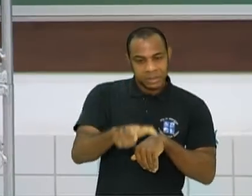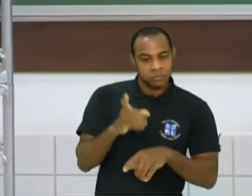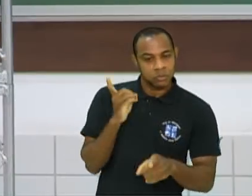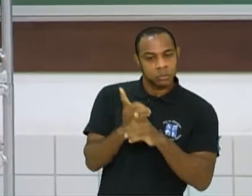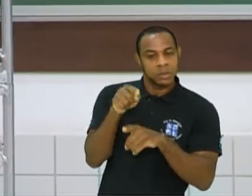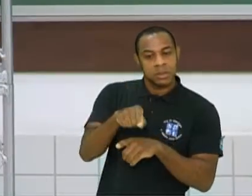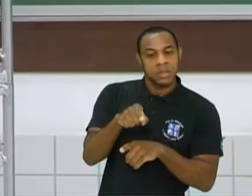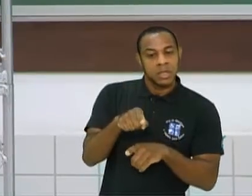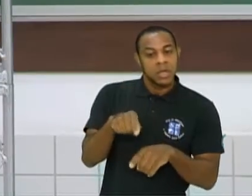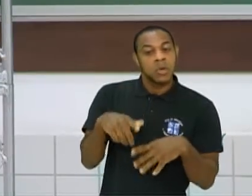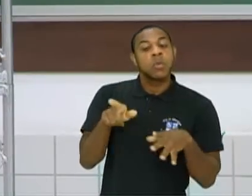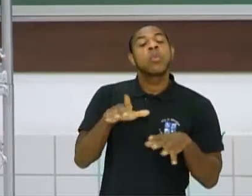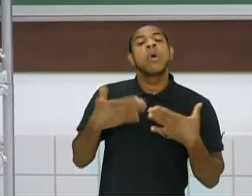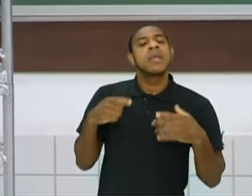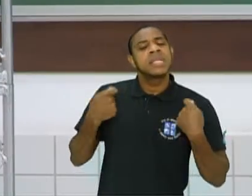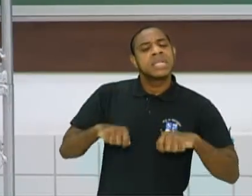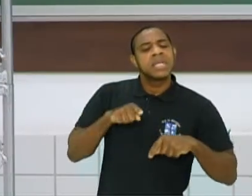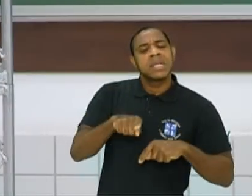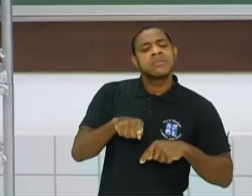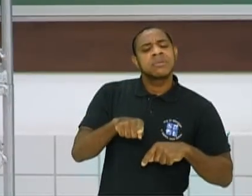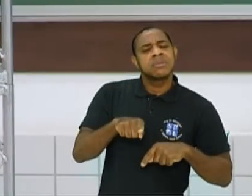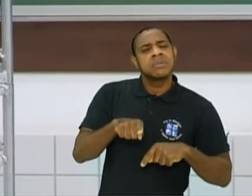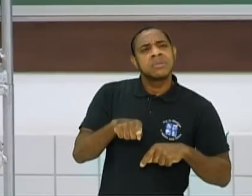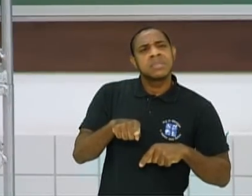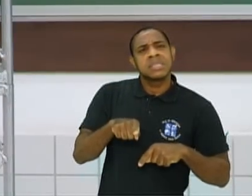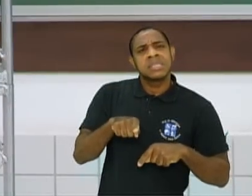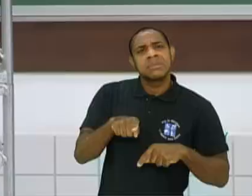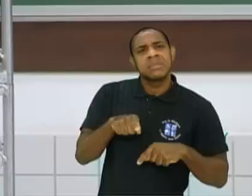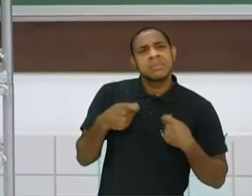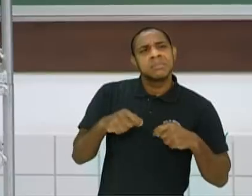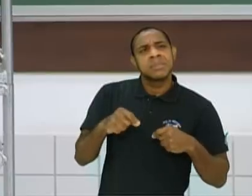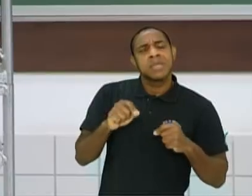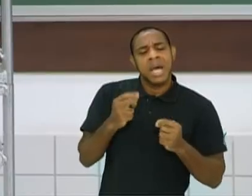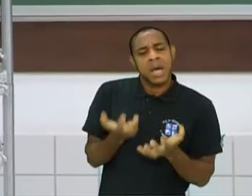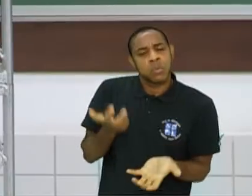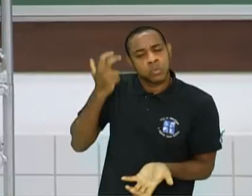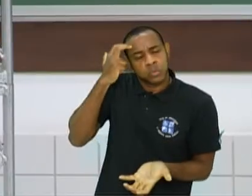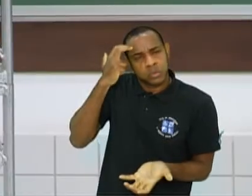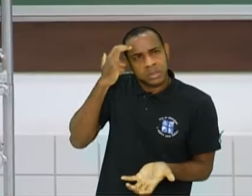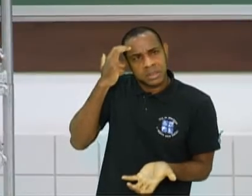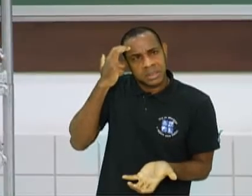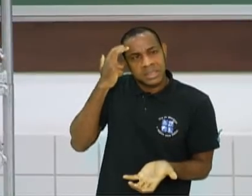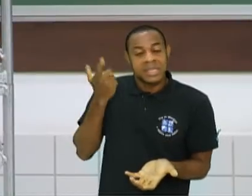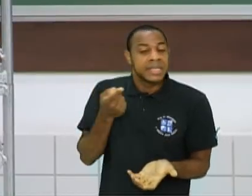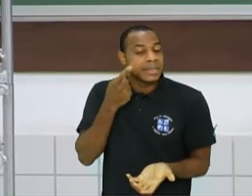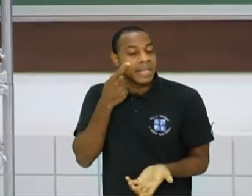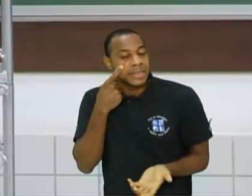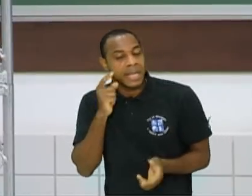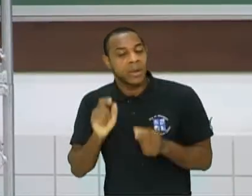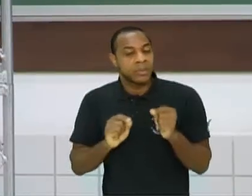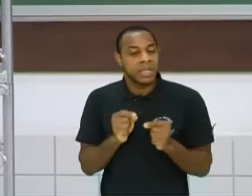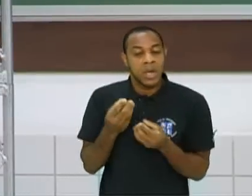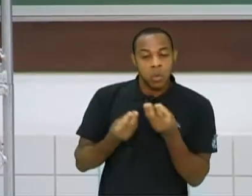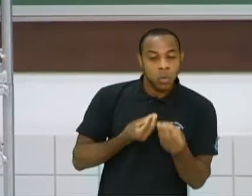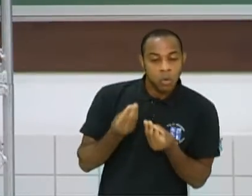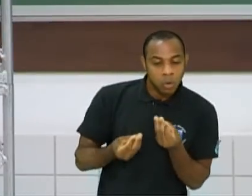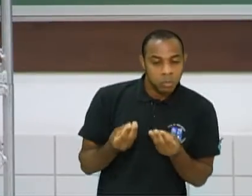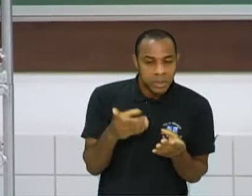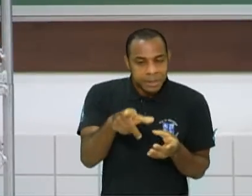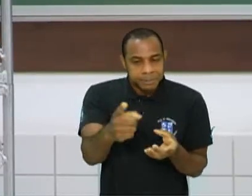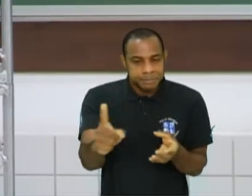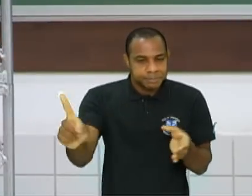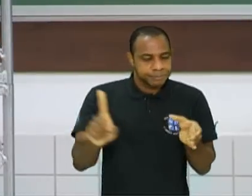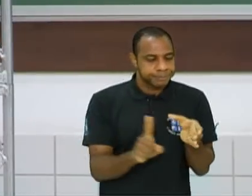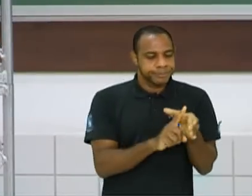descobrindo qual é a necessidade que essa pessoa tem em relação à cultura, né, e tentar uma melhor forma de